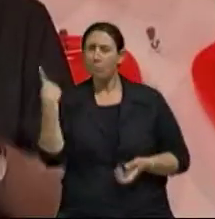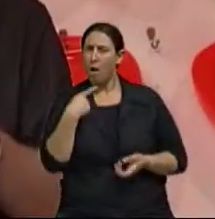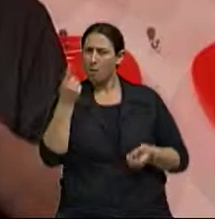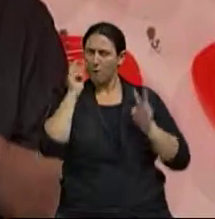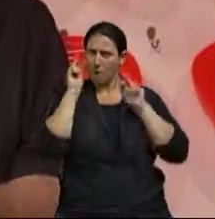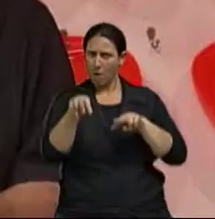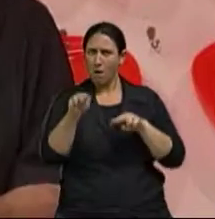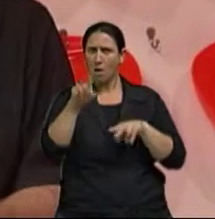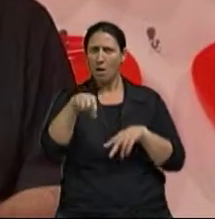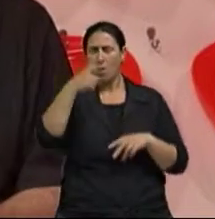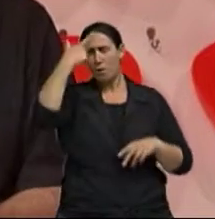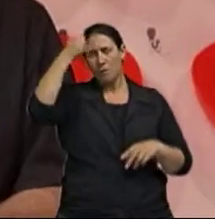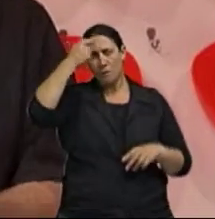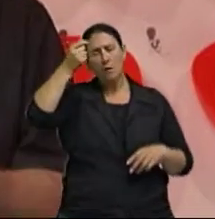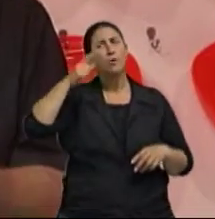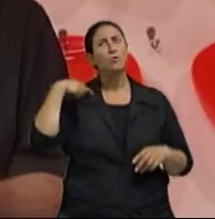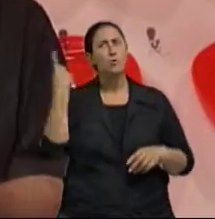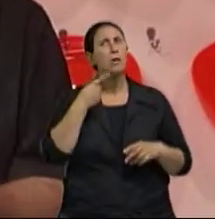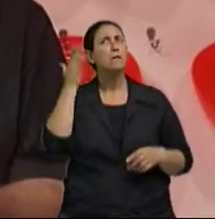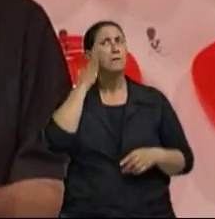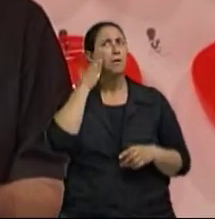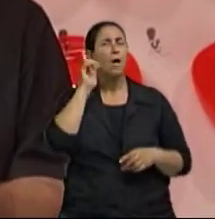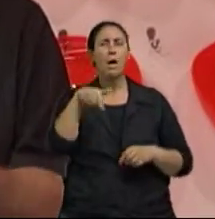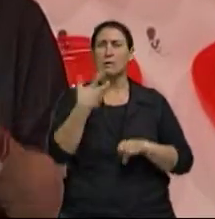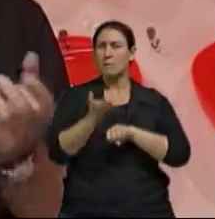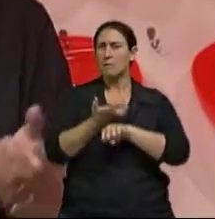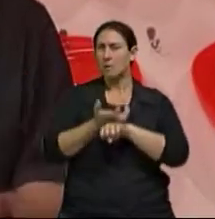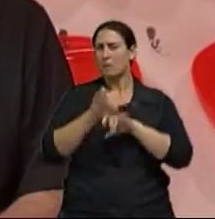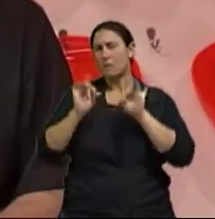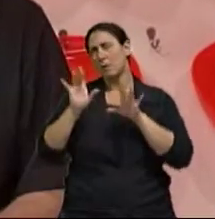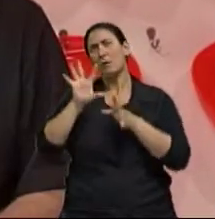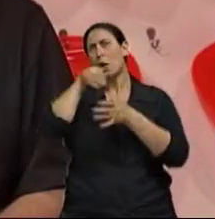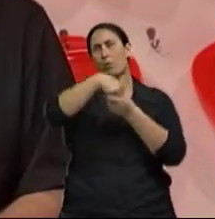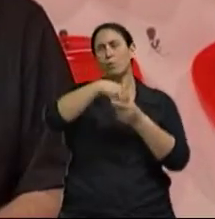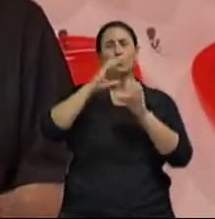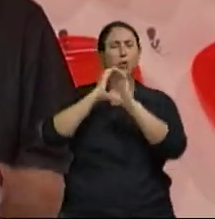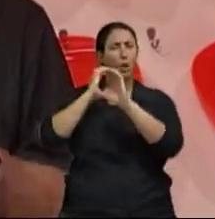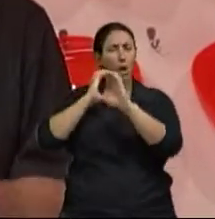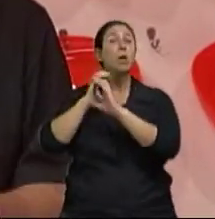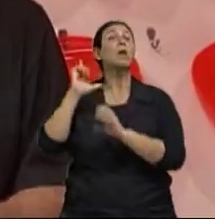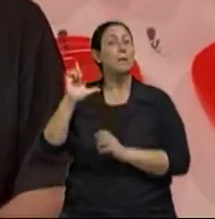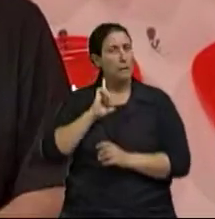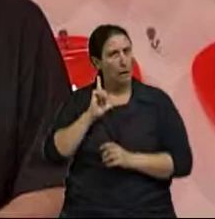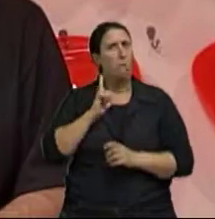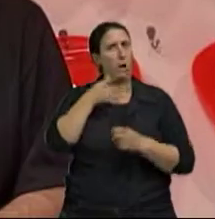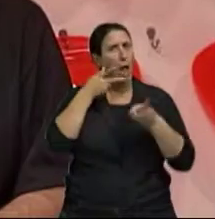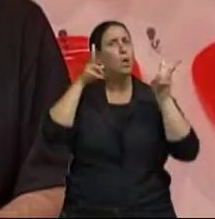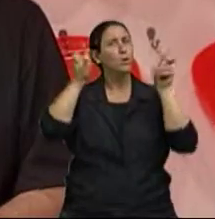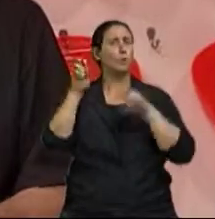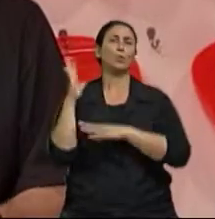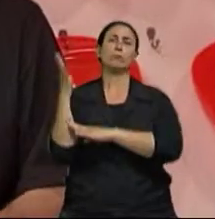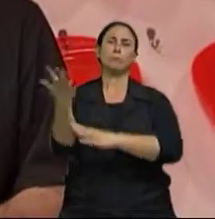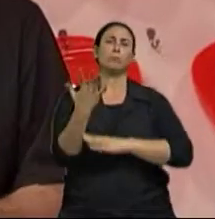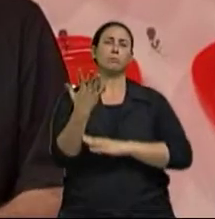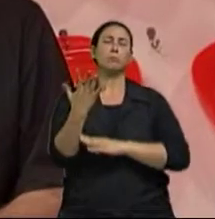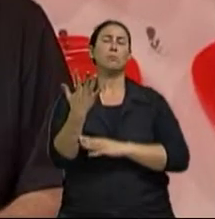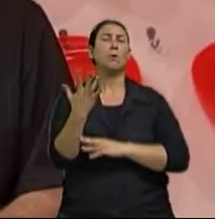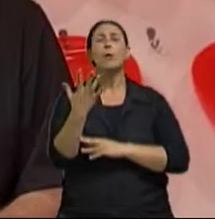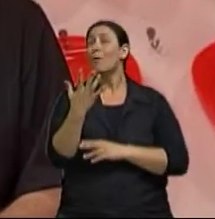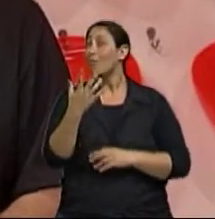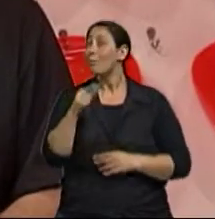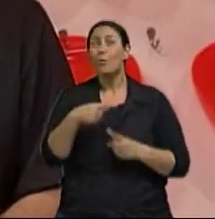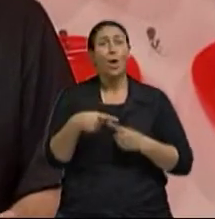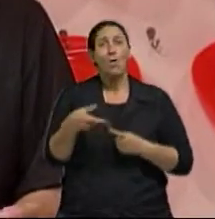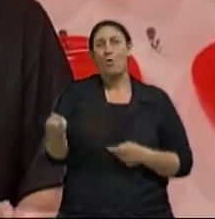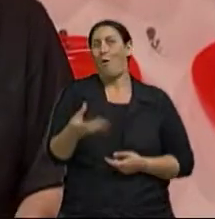tendo uma disciplina específica Nos cursos de engenharia e alguns outros cursos Para tratar da questão ambiental Mas é que isso é muito